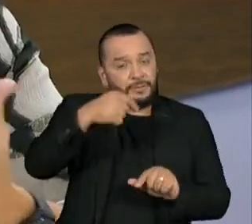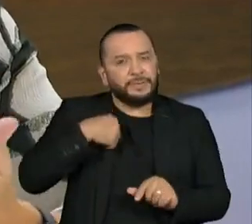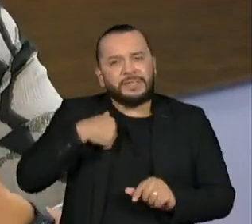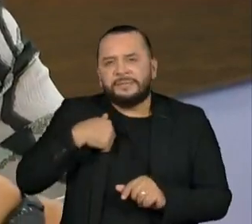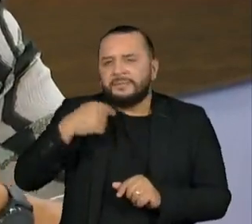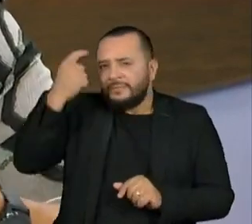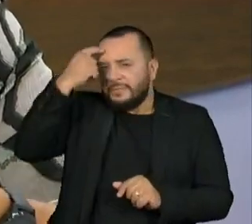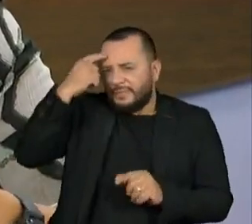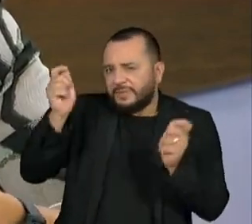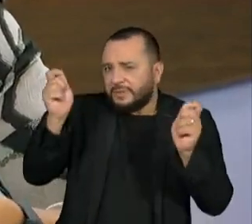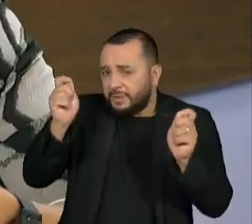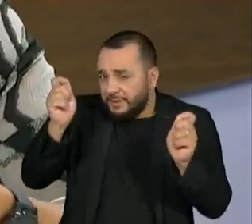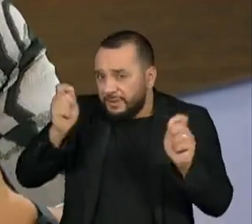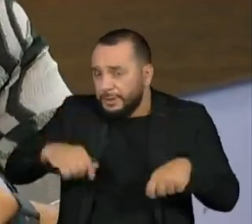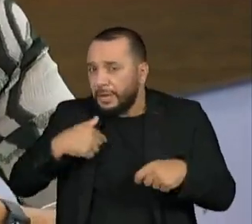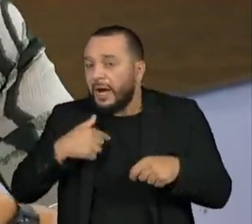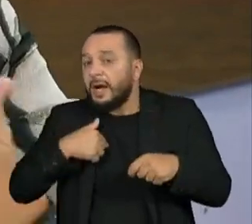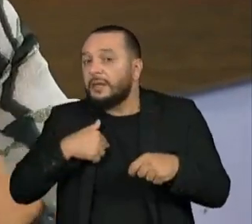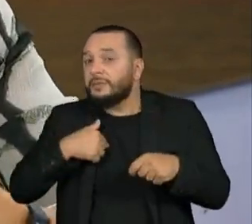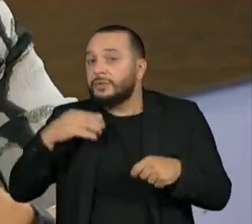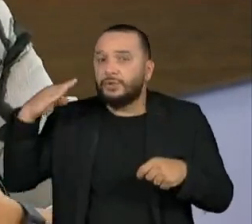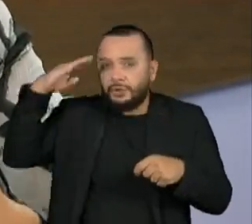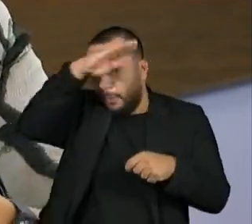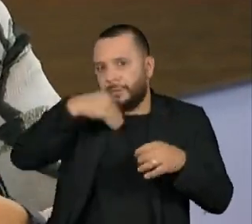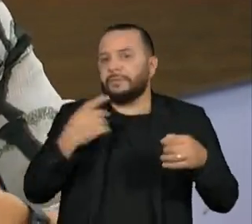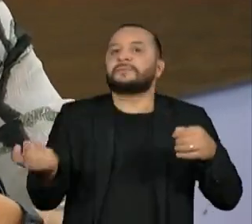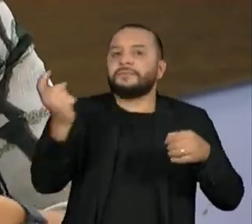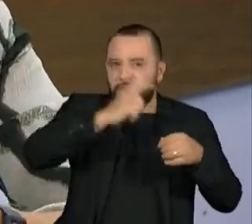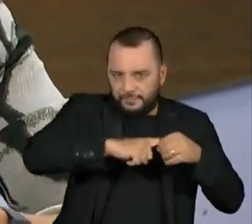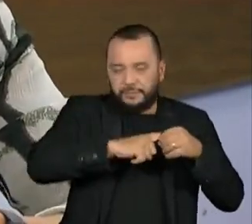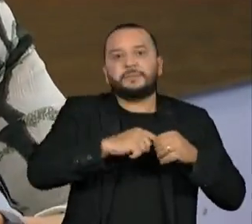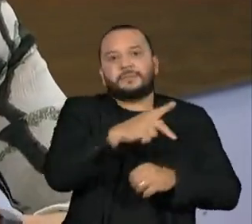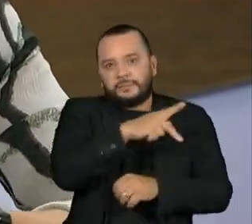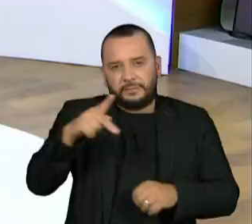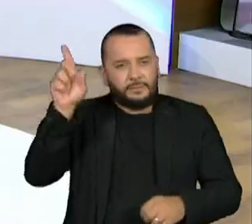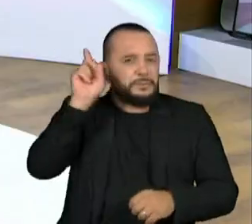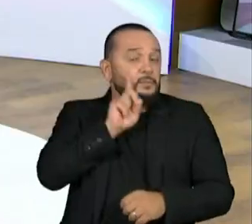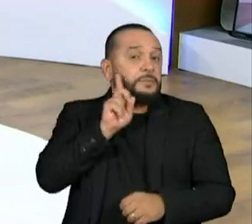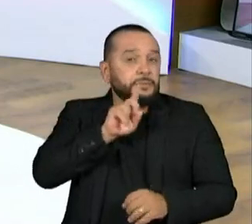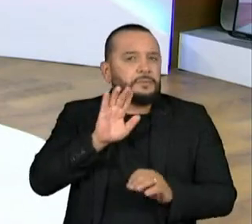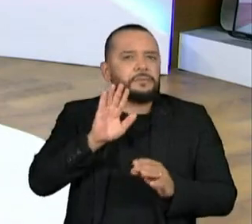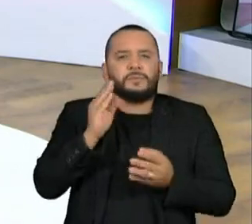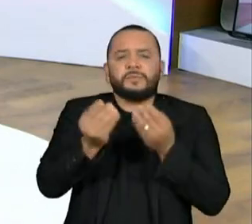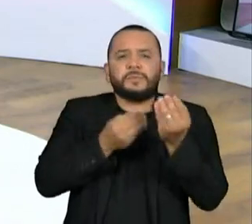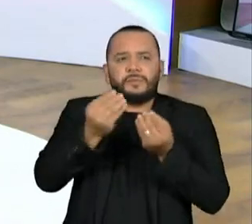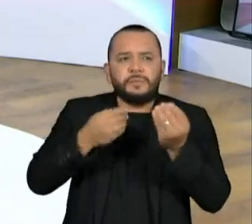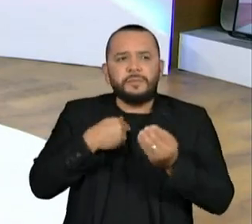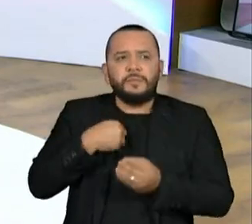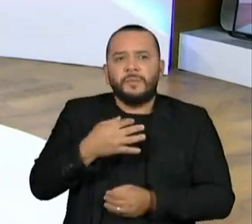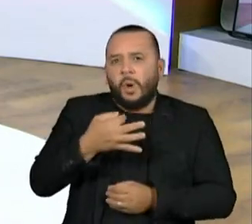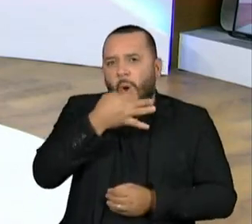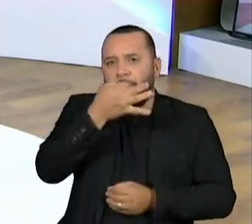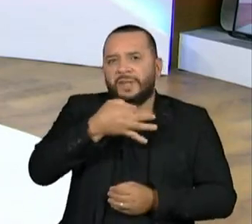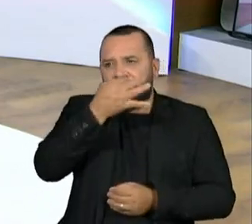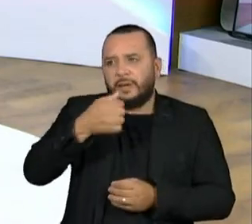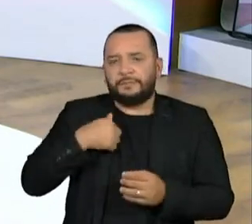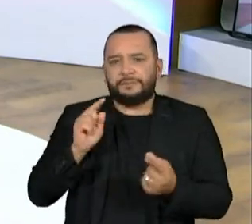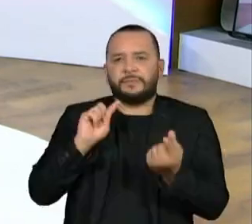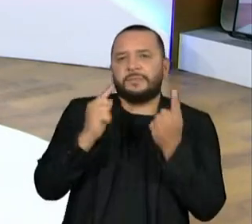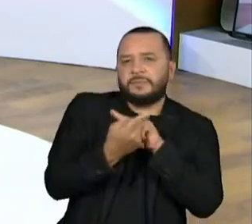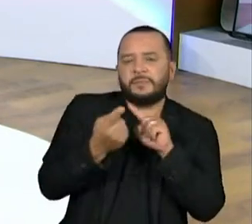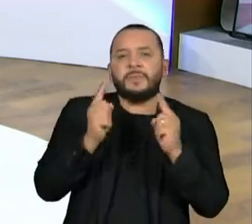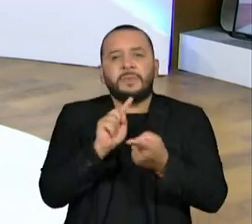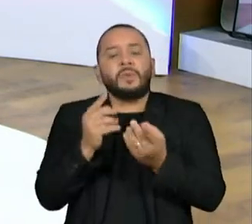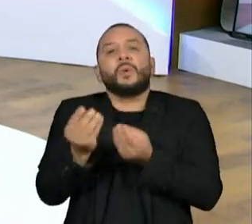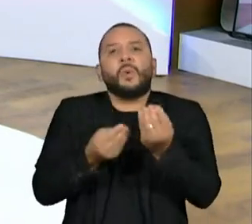você concilia essas duas visões, aparentemente antagônicas, e qual seria o impacto para os